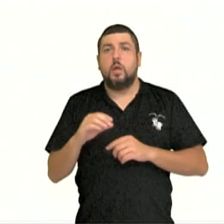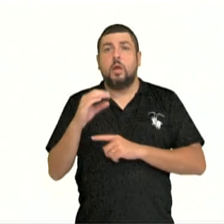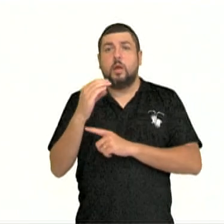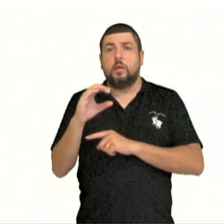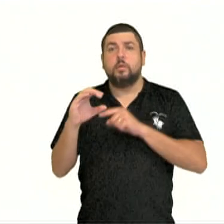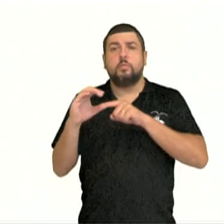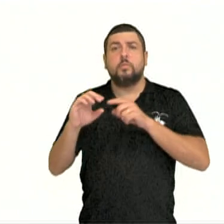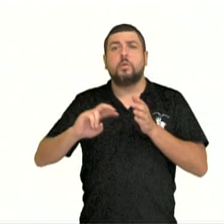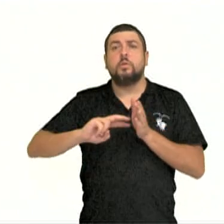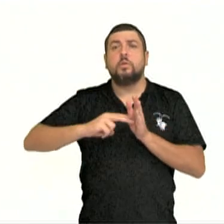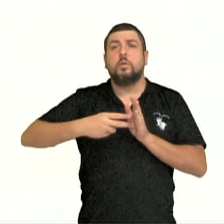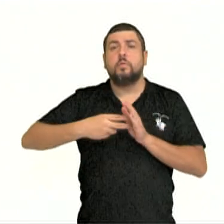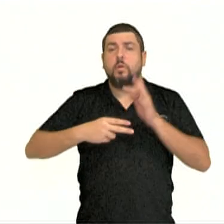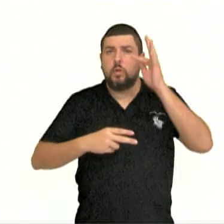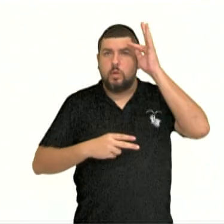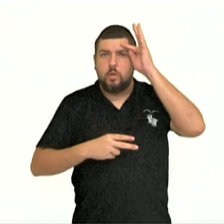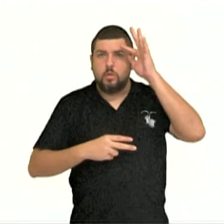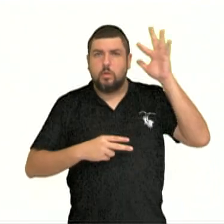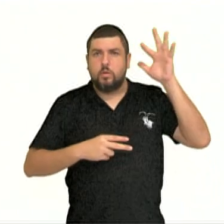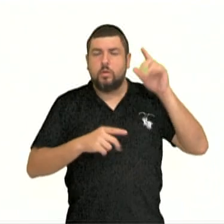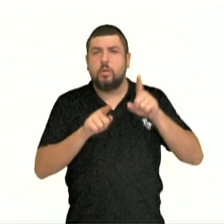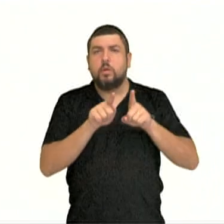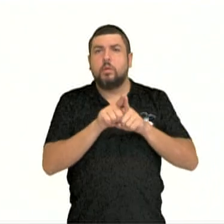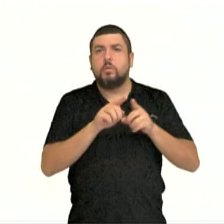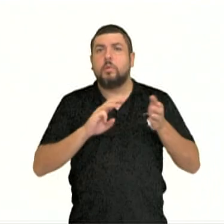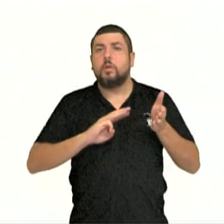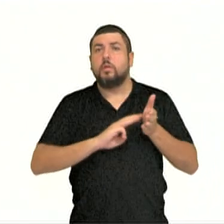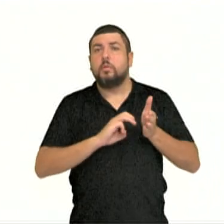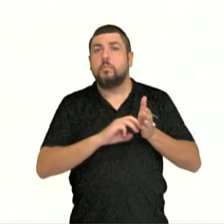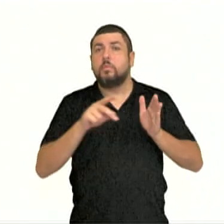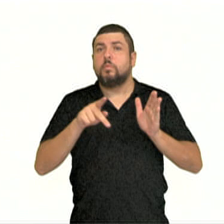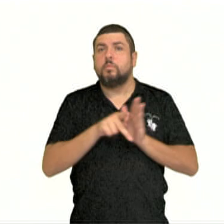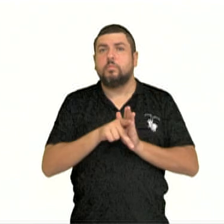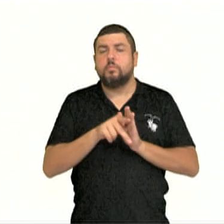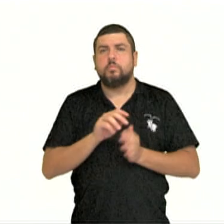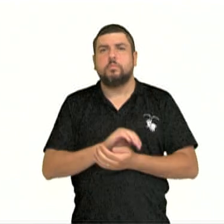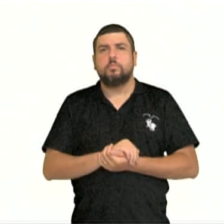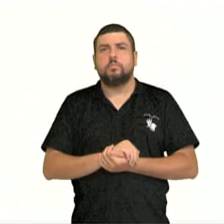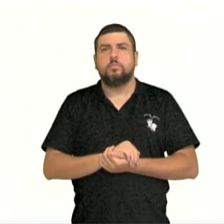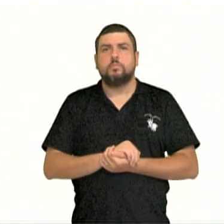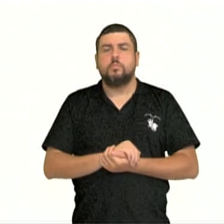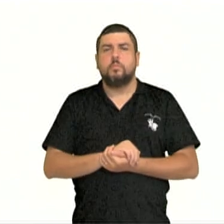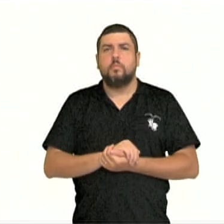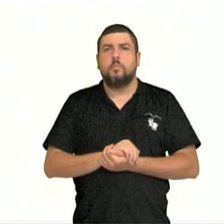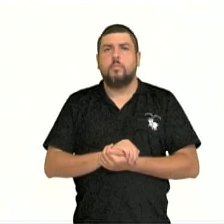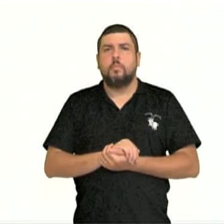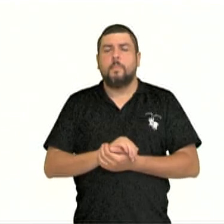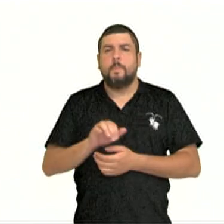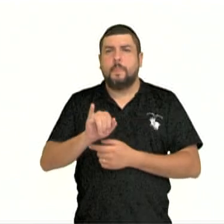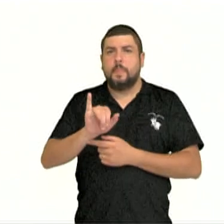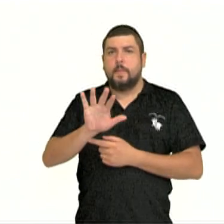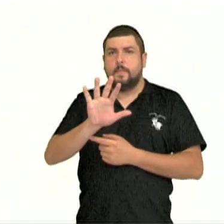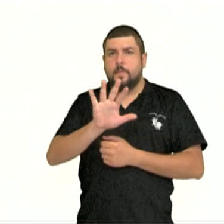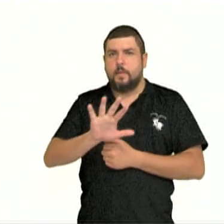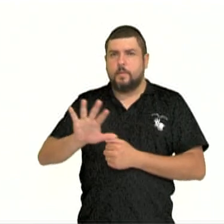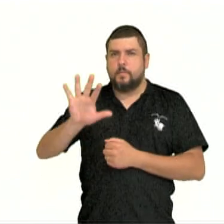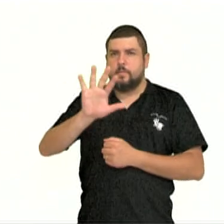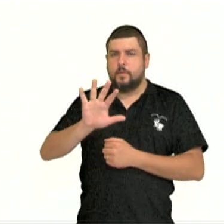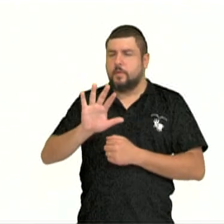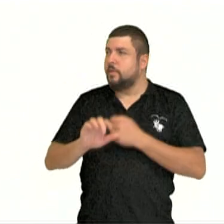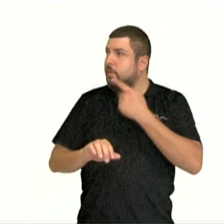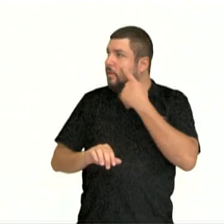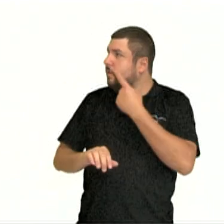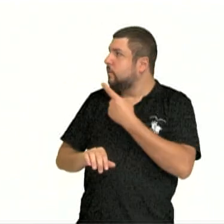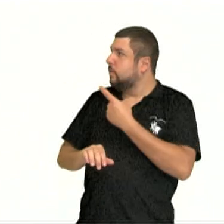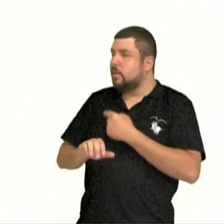ela. Isso que dá a característica, né, a uma ciência. A imagem, então, como eu mencionei, é o primeiro grande livro, digamos